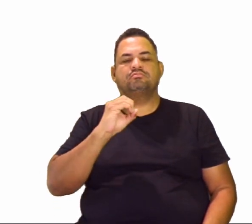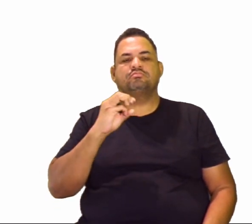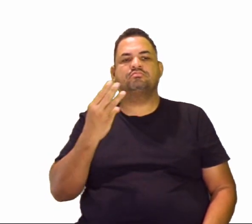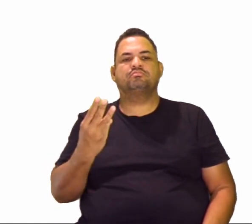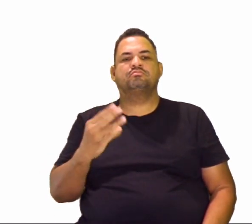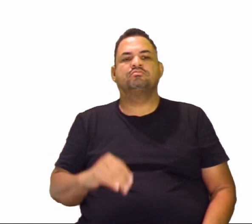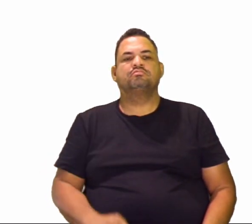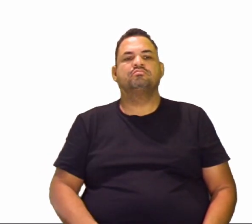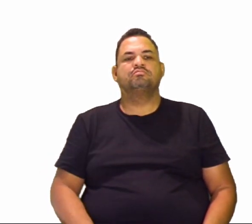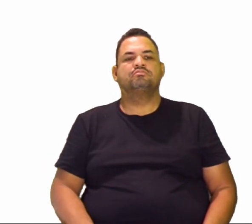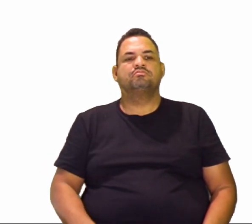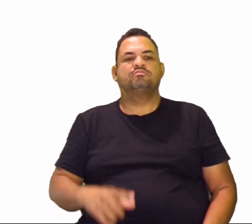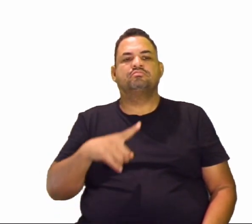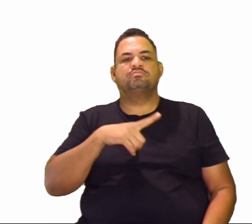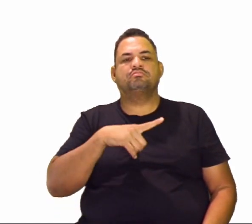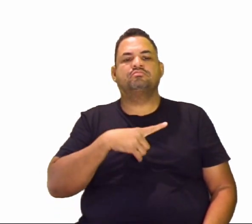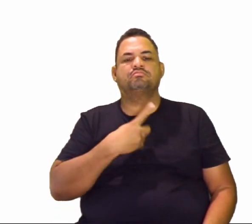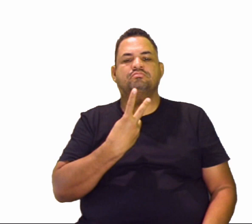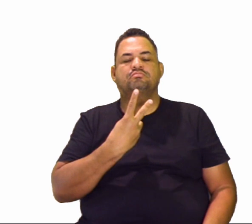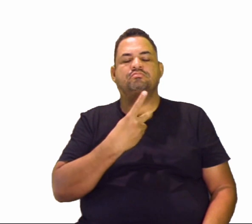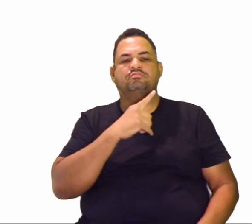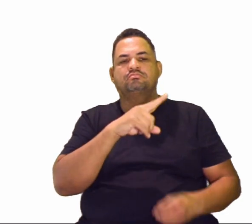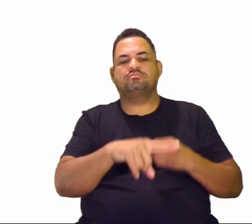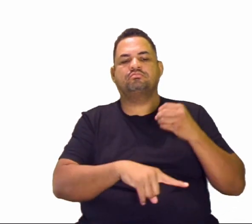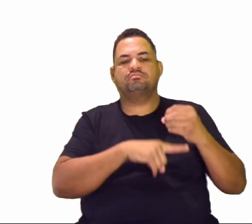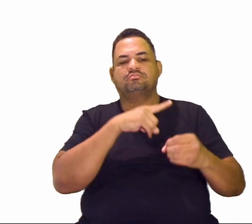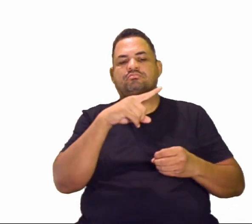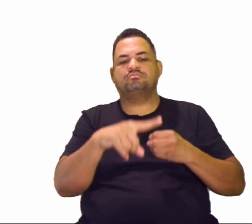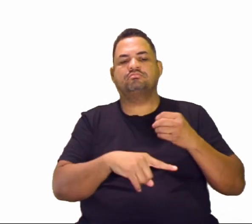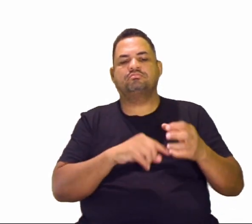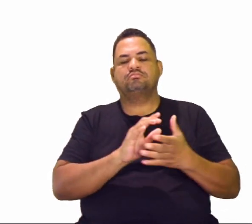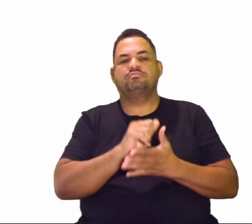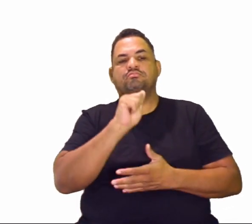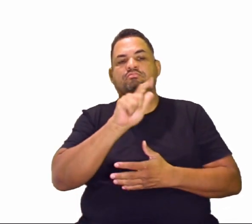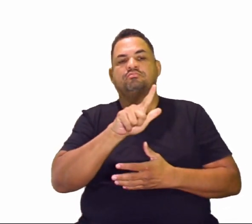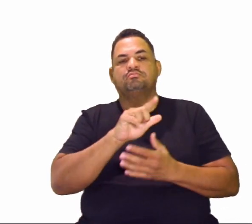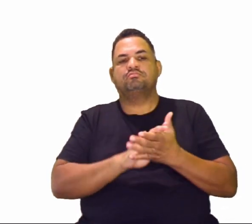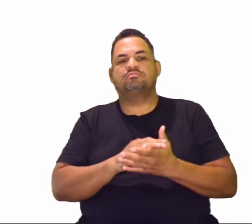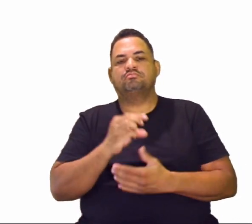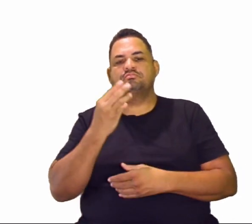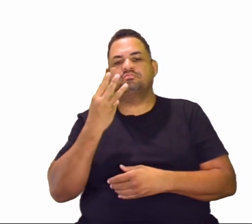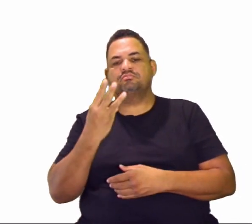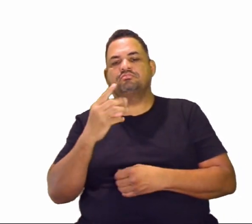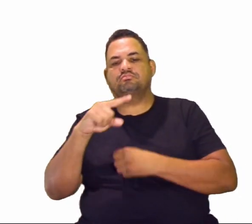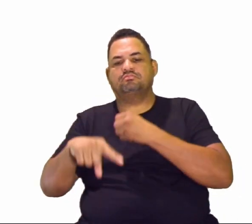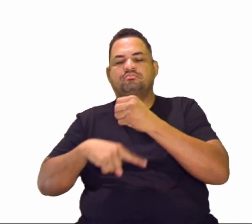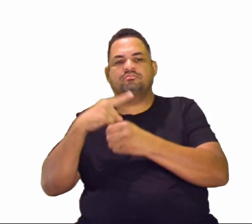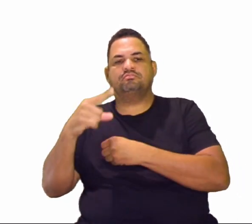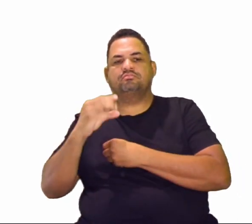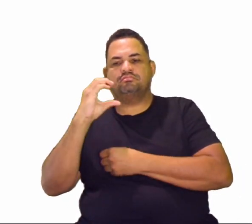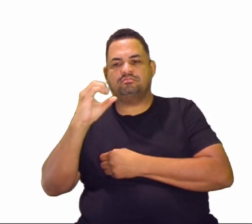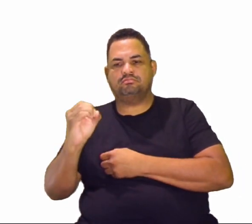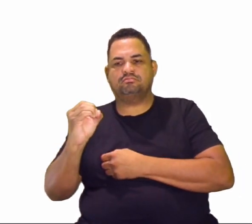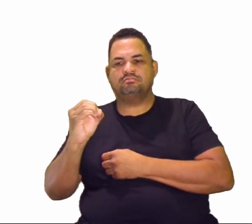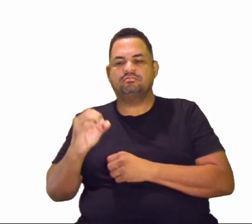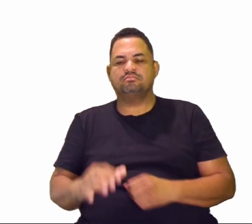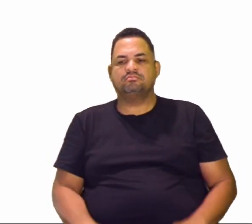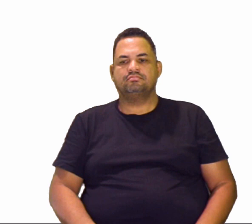Al2O3, nós temos 2 átomos de alumínio e nós temos 3 átomos de